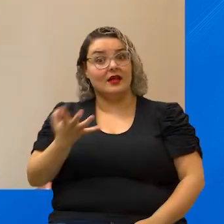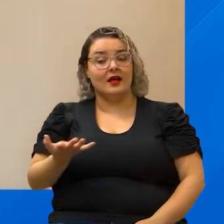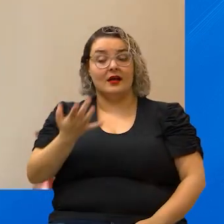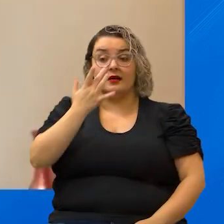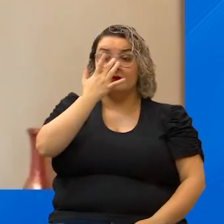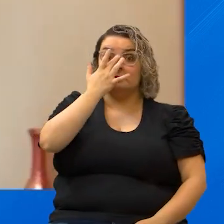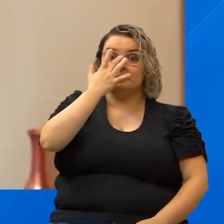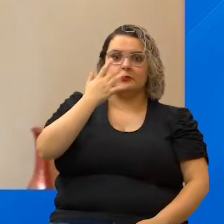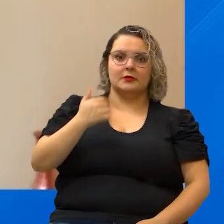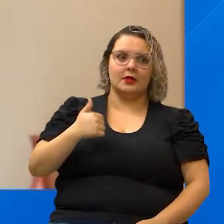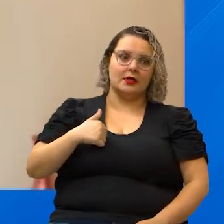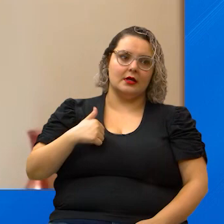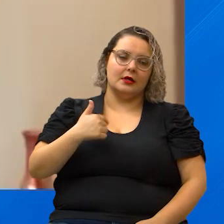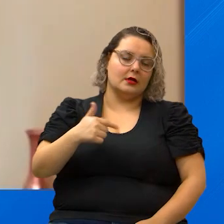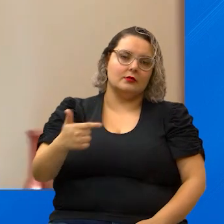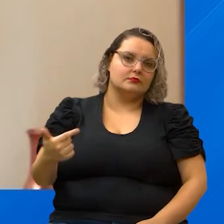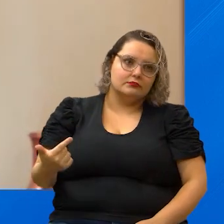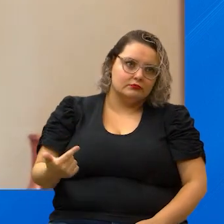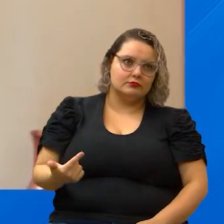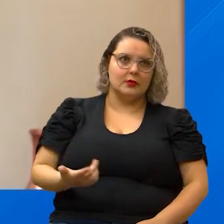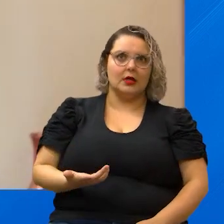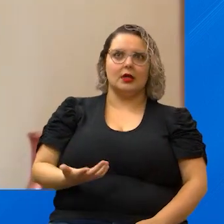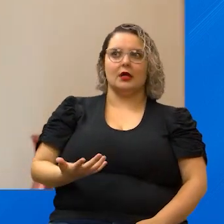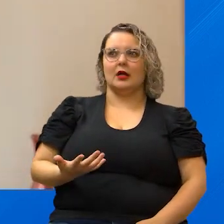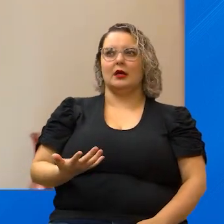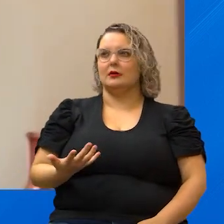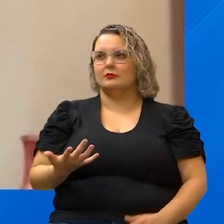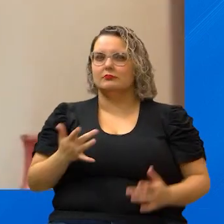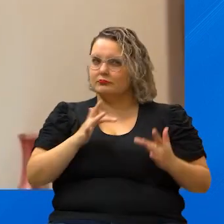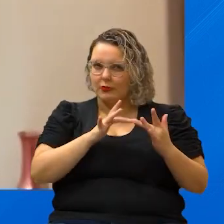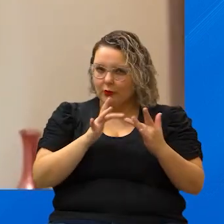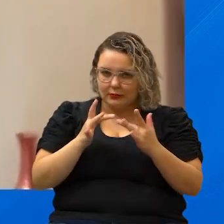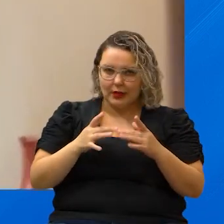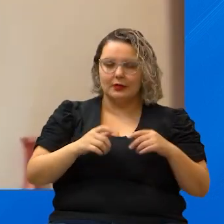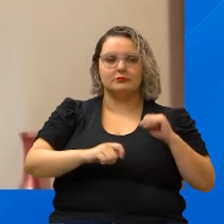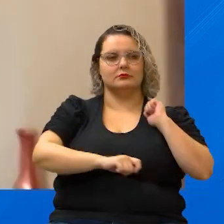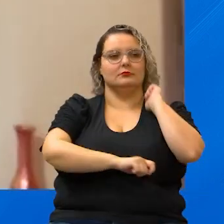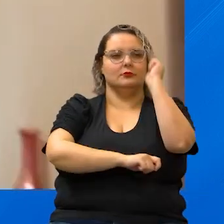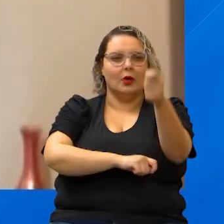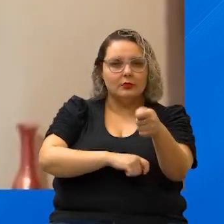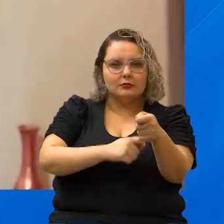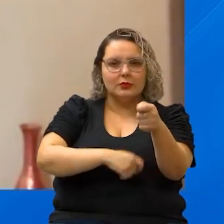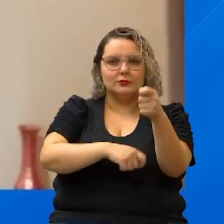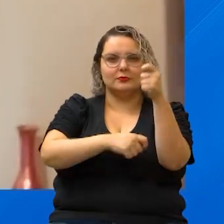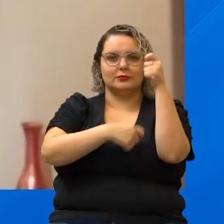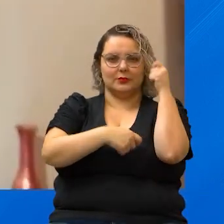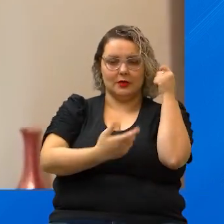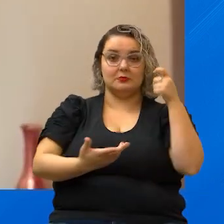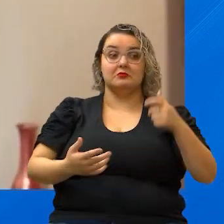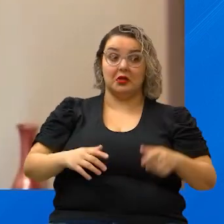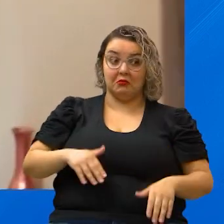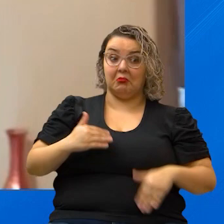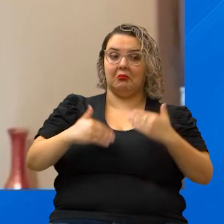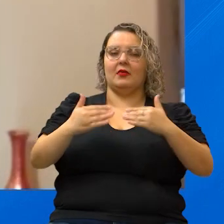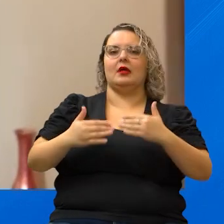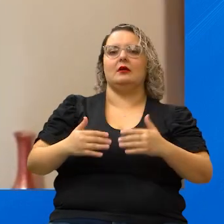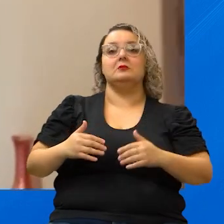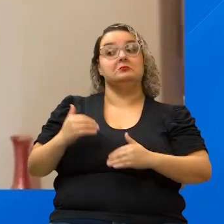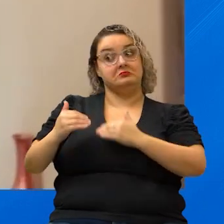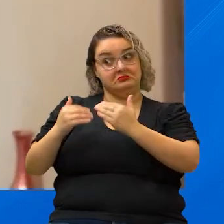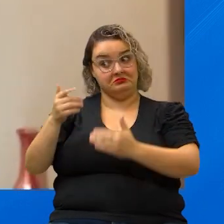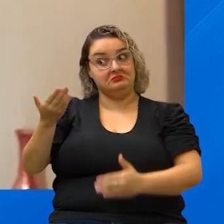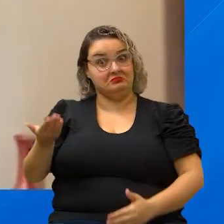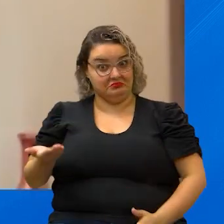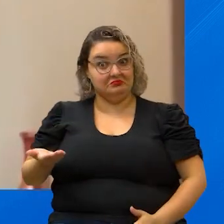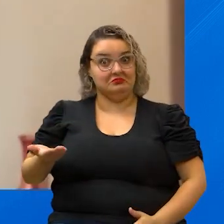porque assim, eu não tenho muita familiaridade com pescaria e tudo, e me surpreendi, porque além da desenvoltura dele e